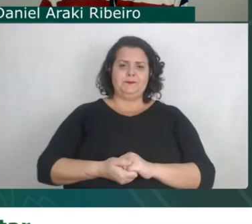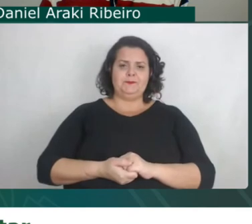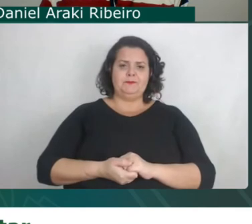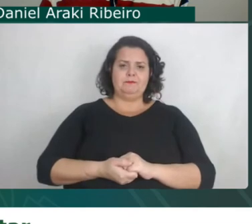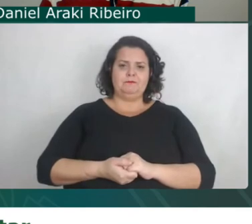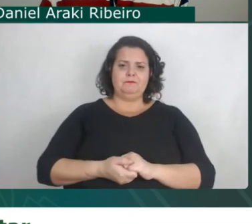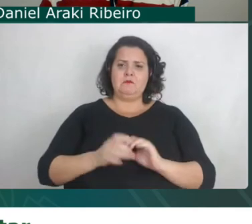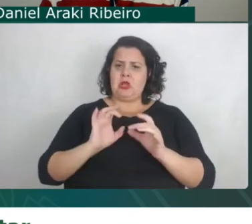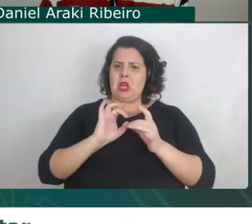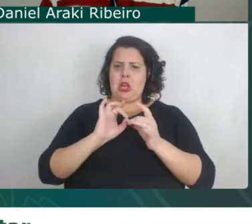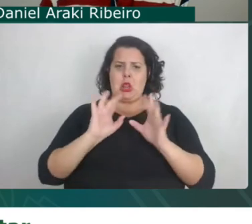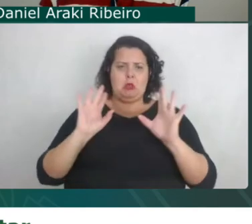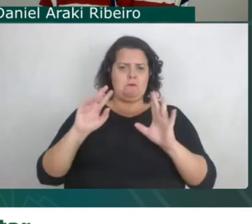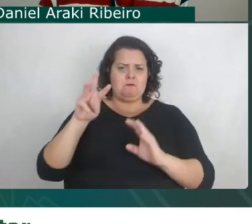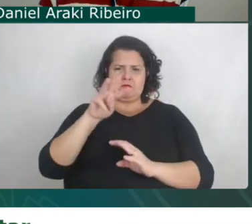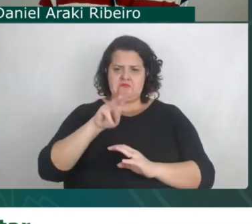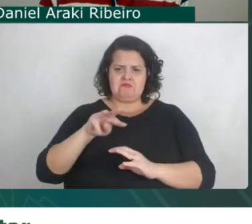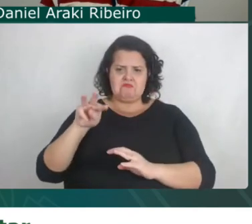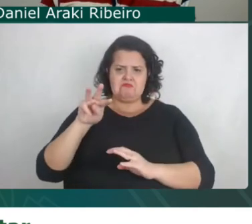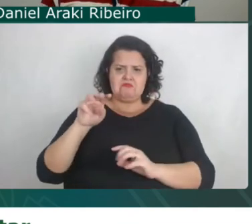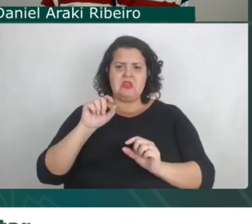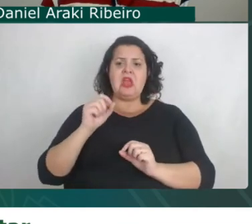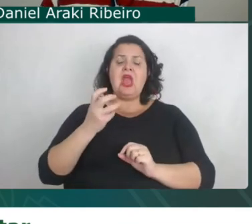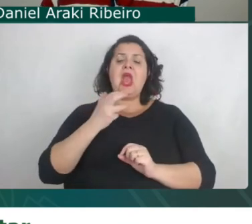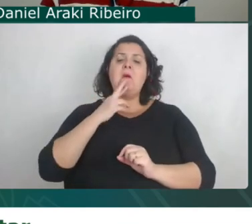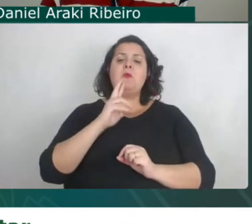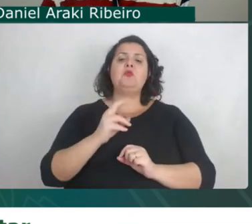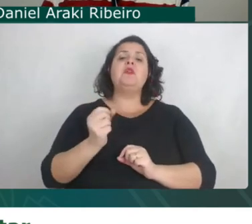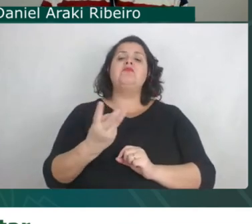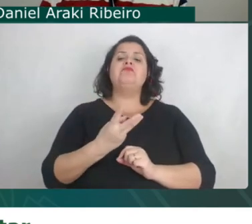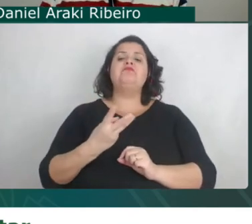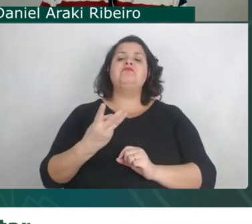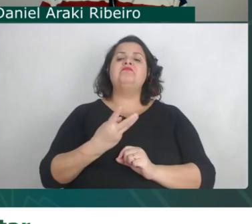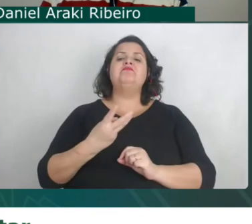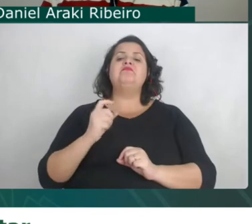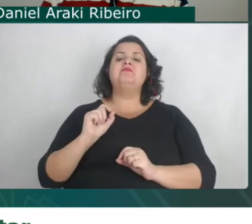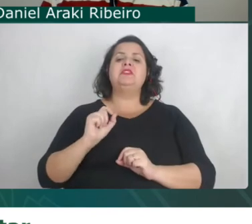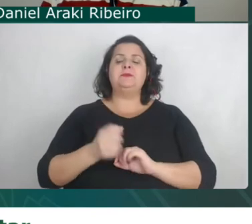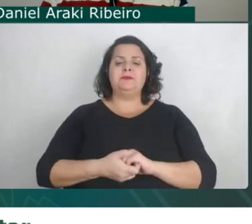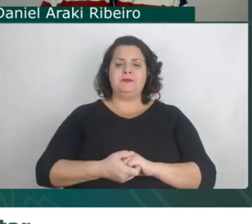quiser responder, por favor, fazer o comentário, fique à vontade.